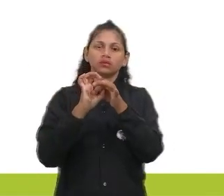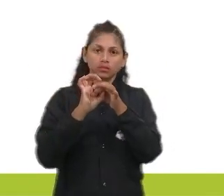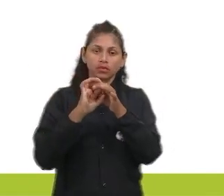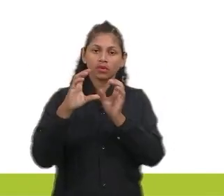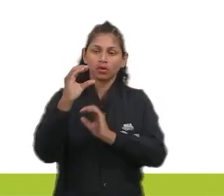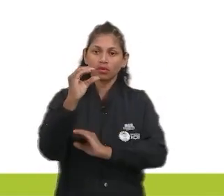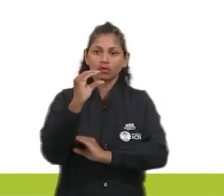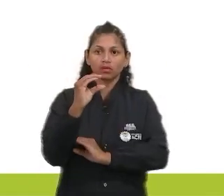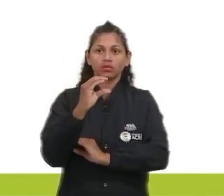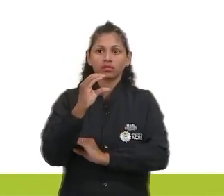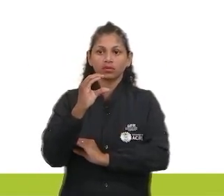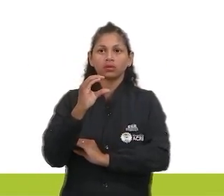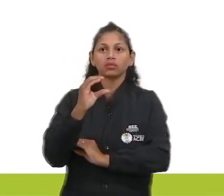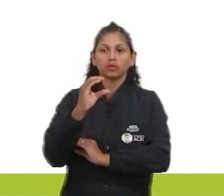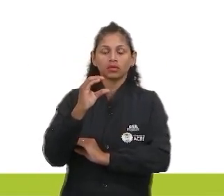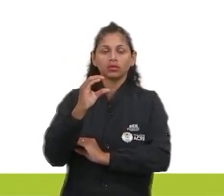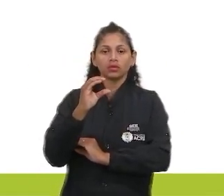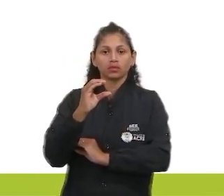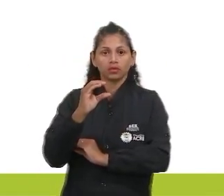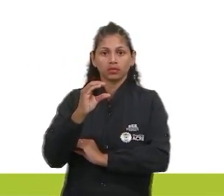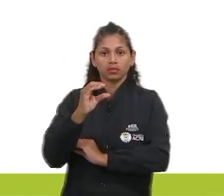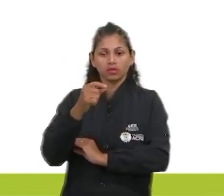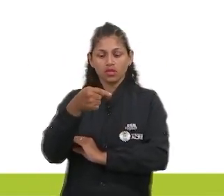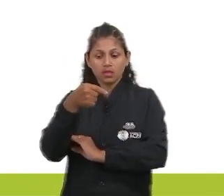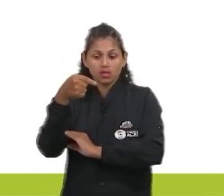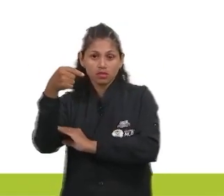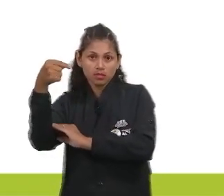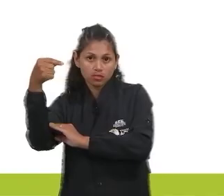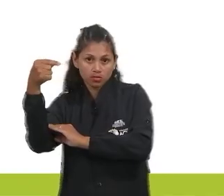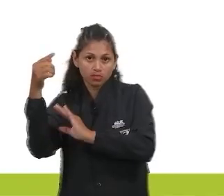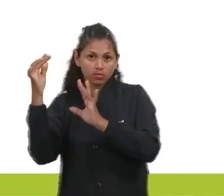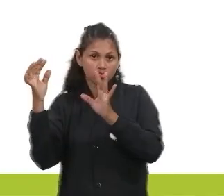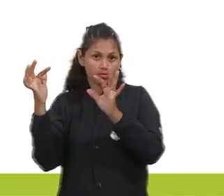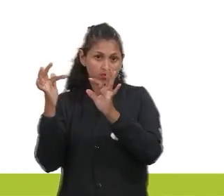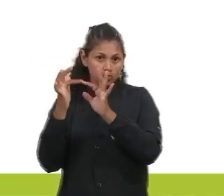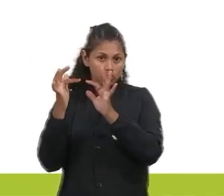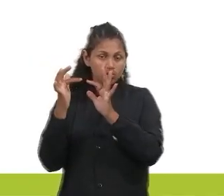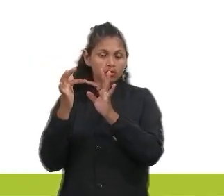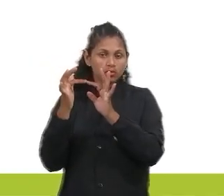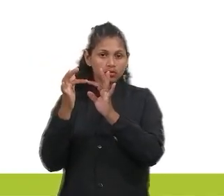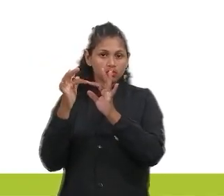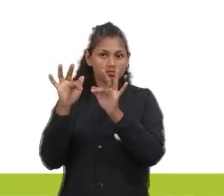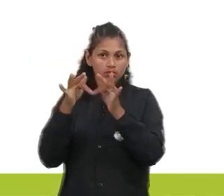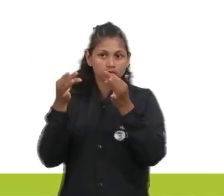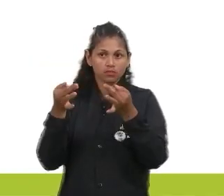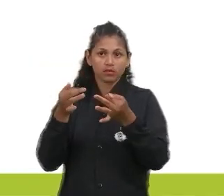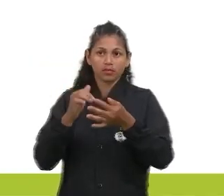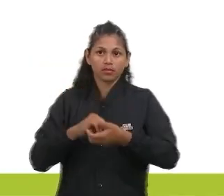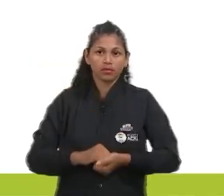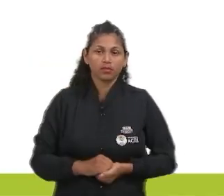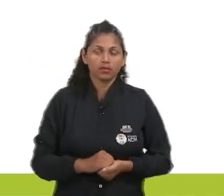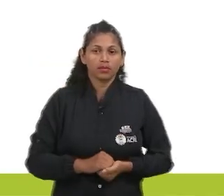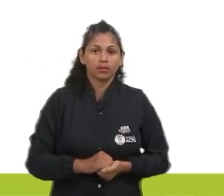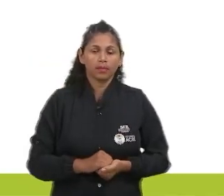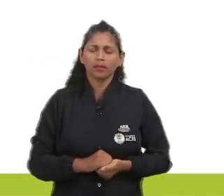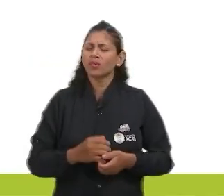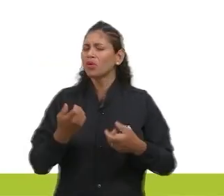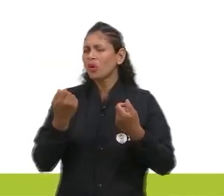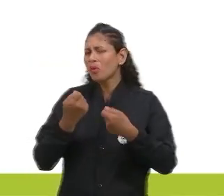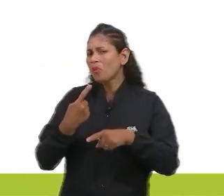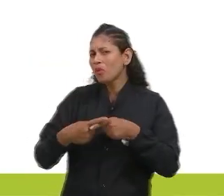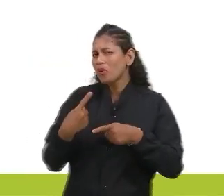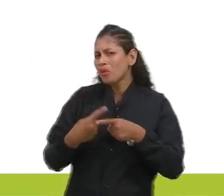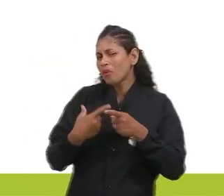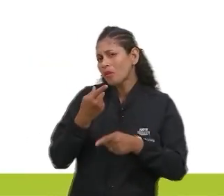aquele carbono que faz ligações simples. Por que eu disse que você